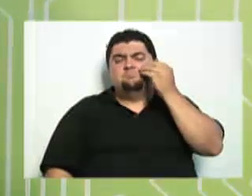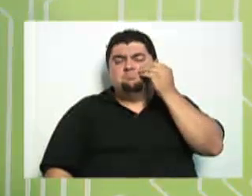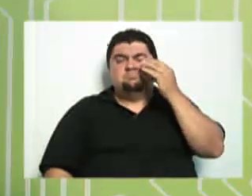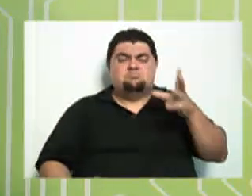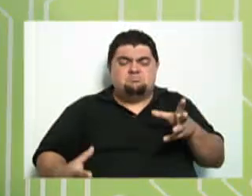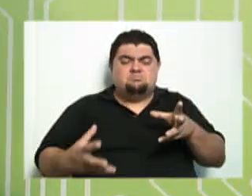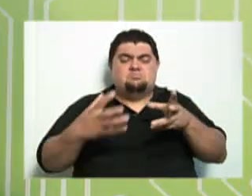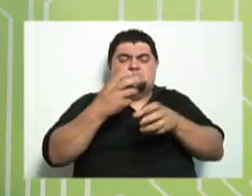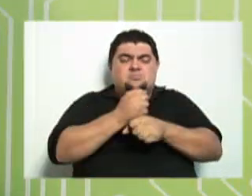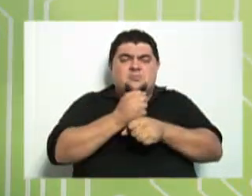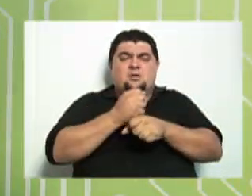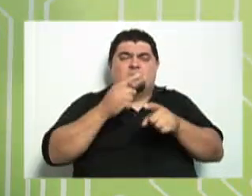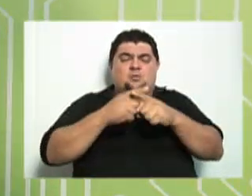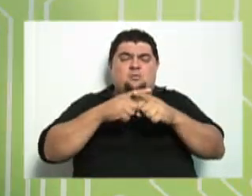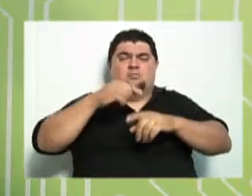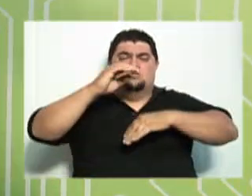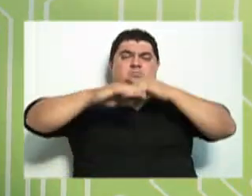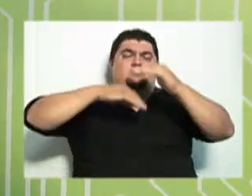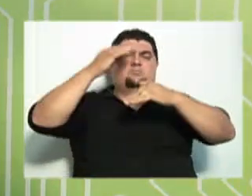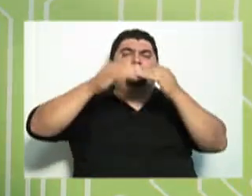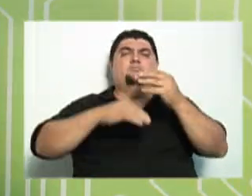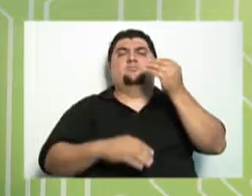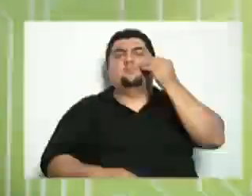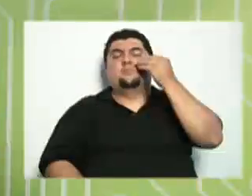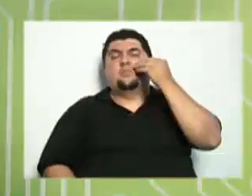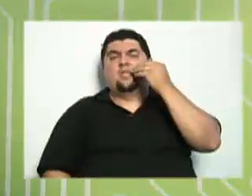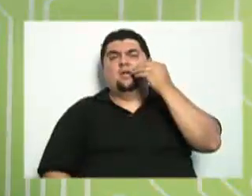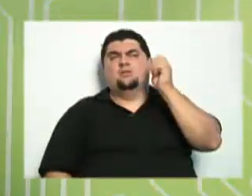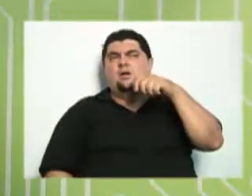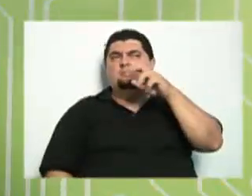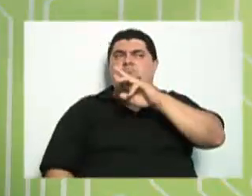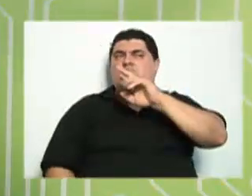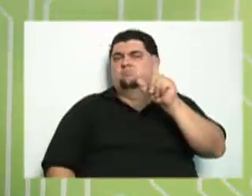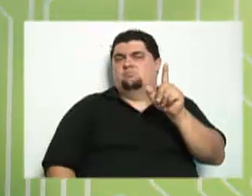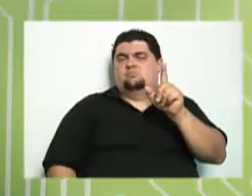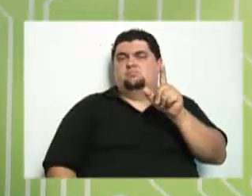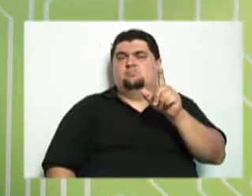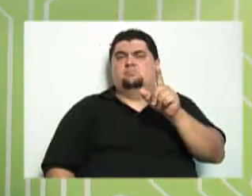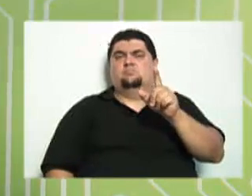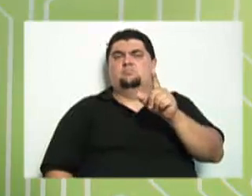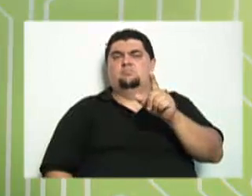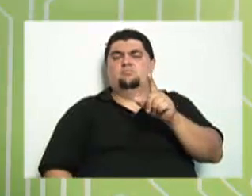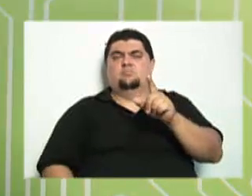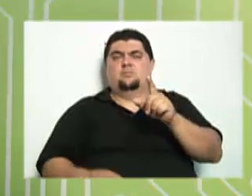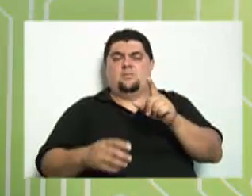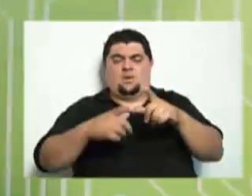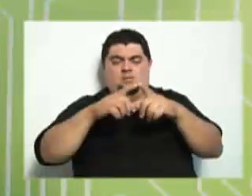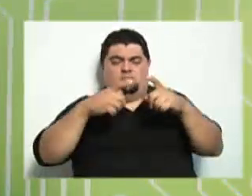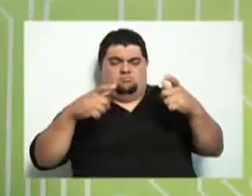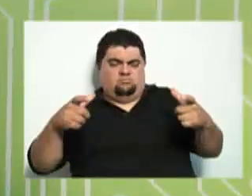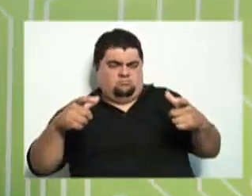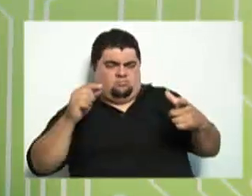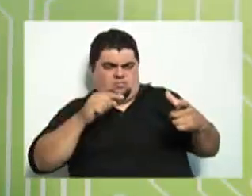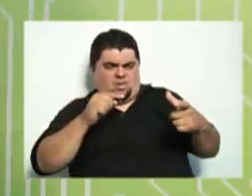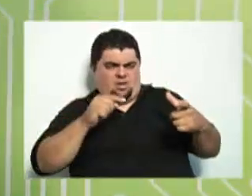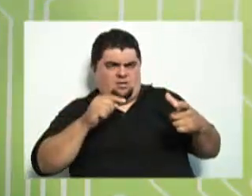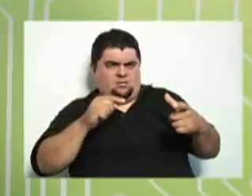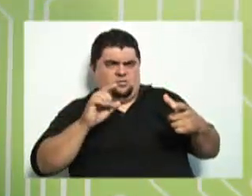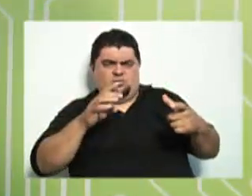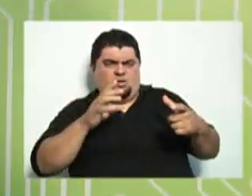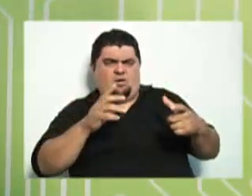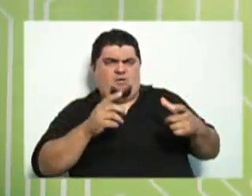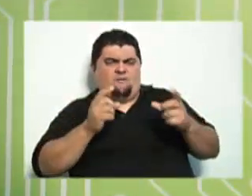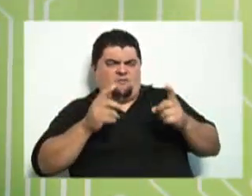o desenvolvimento. Nós tentamos, assim, diferenciar o crescimento do desenvolvimento. O crescimento é só produzir mais e